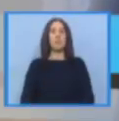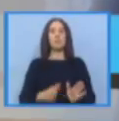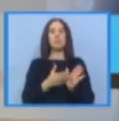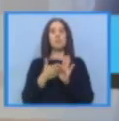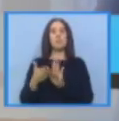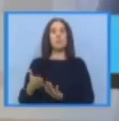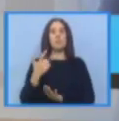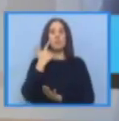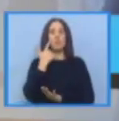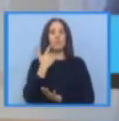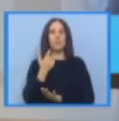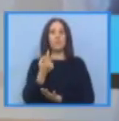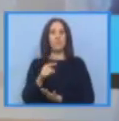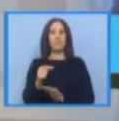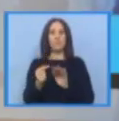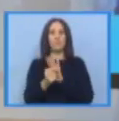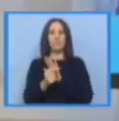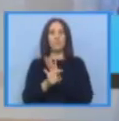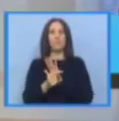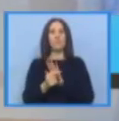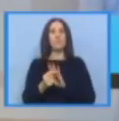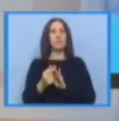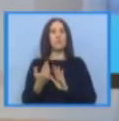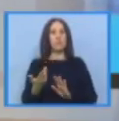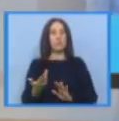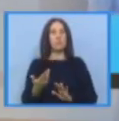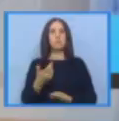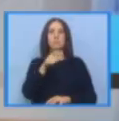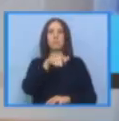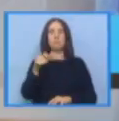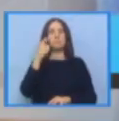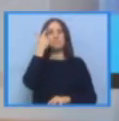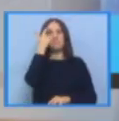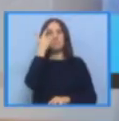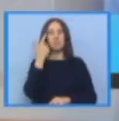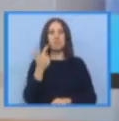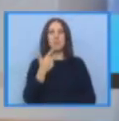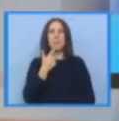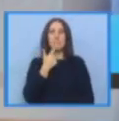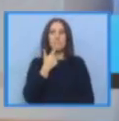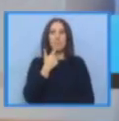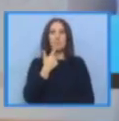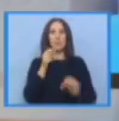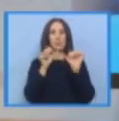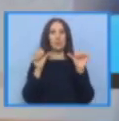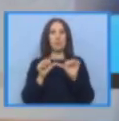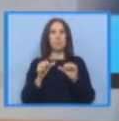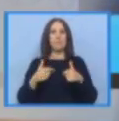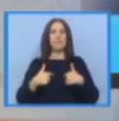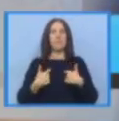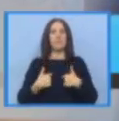lado, eventualmente, negativo, que é de as pessoas pensarem até o próprio sistema